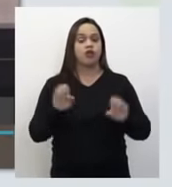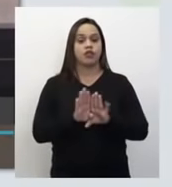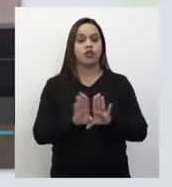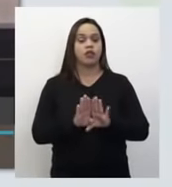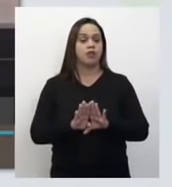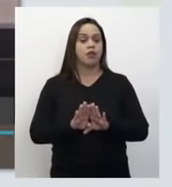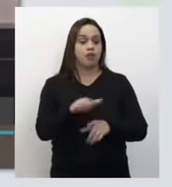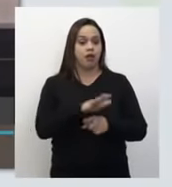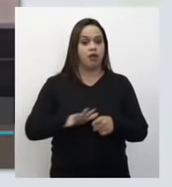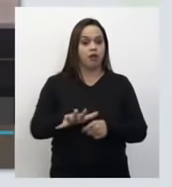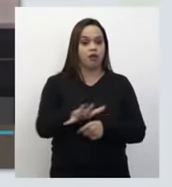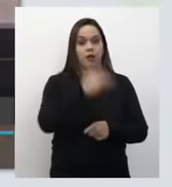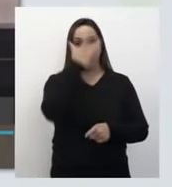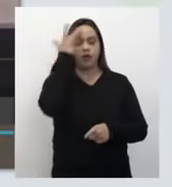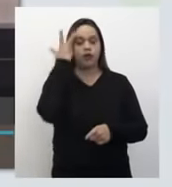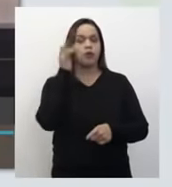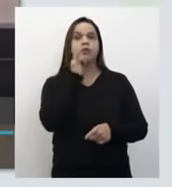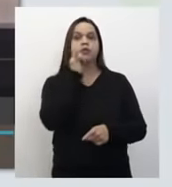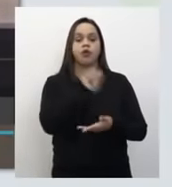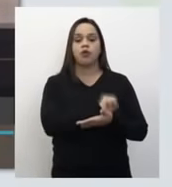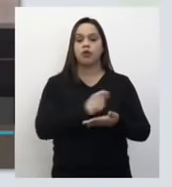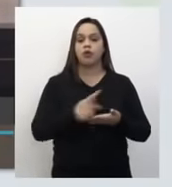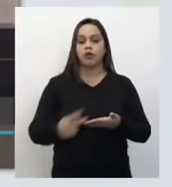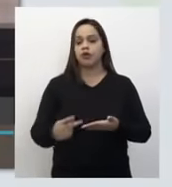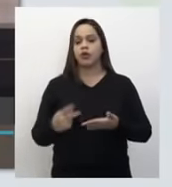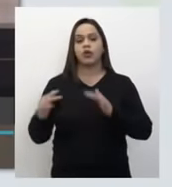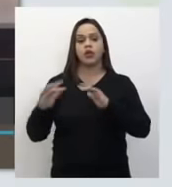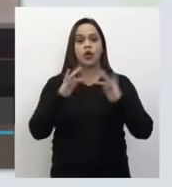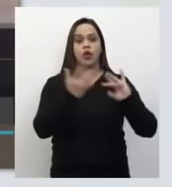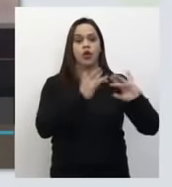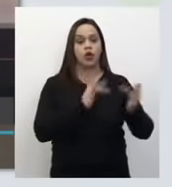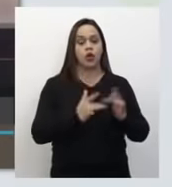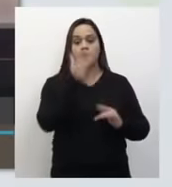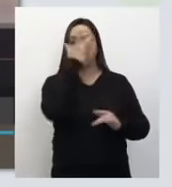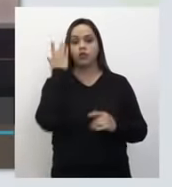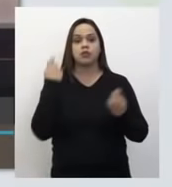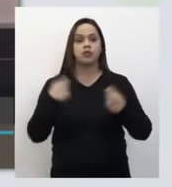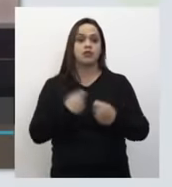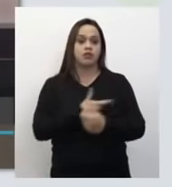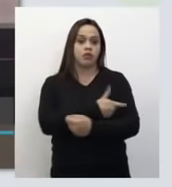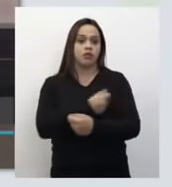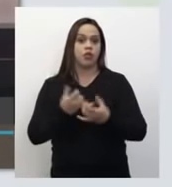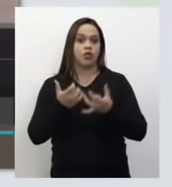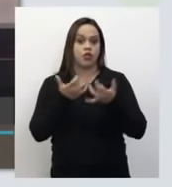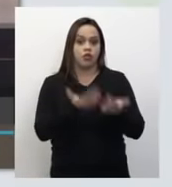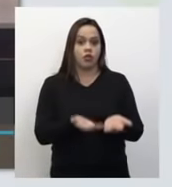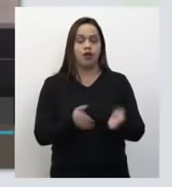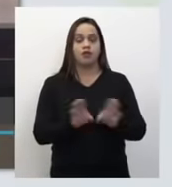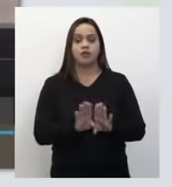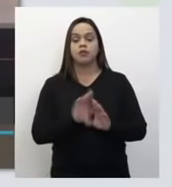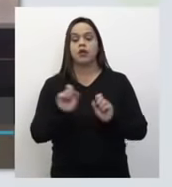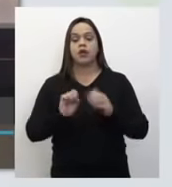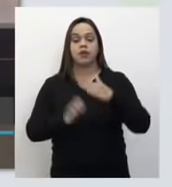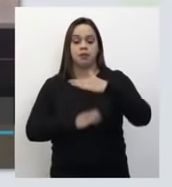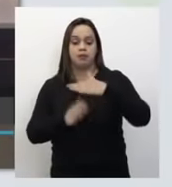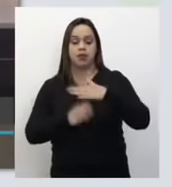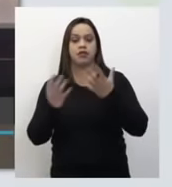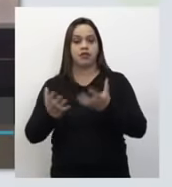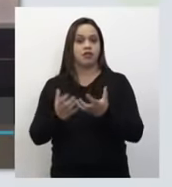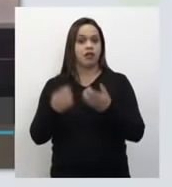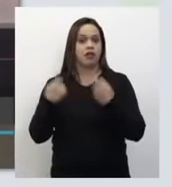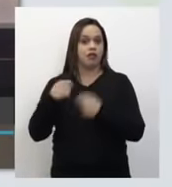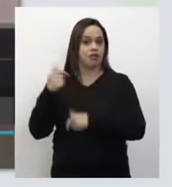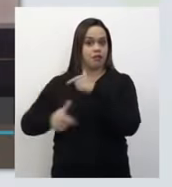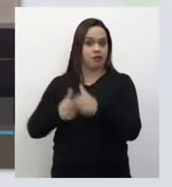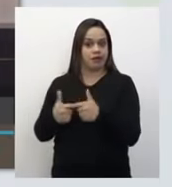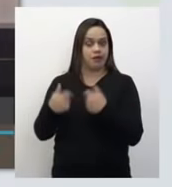situação, como um aplicativo que conecta doadores a bancos de sangue, ou então empresas a pessoas interessadas em um emprego,